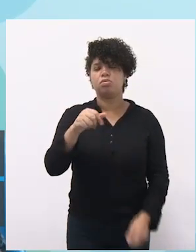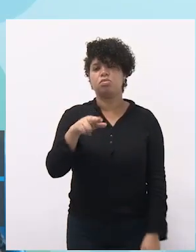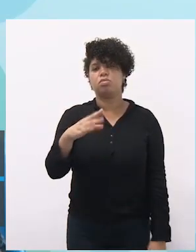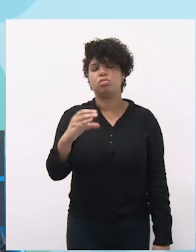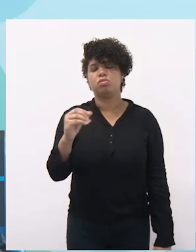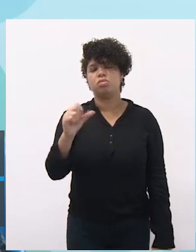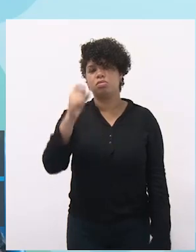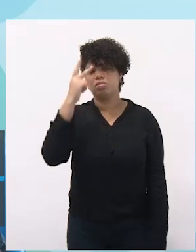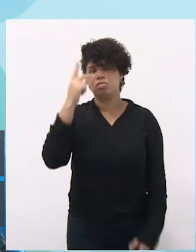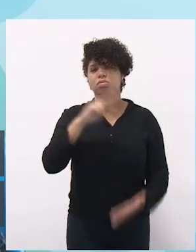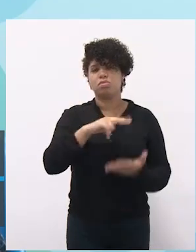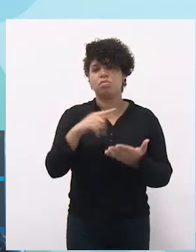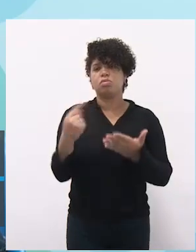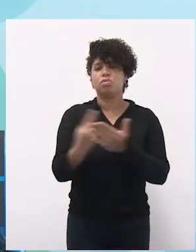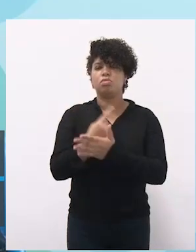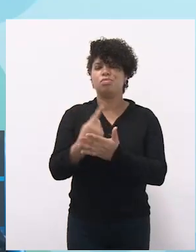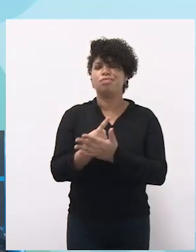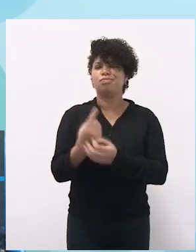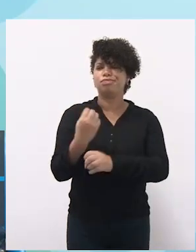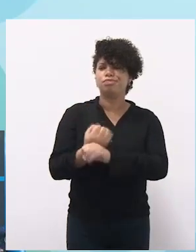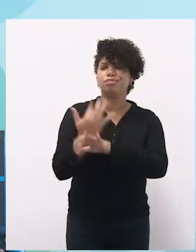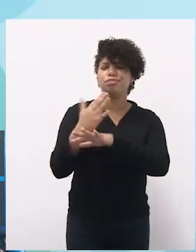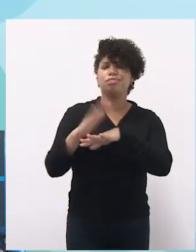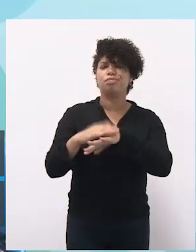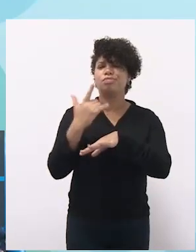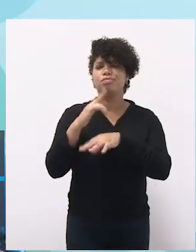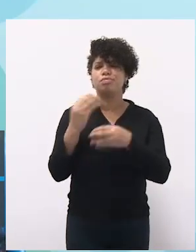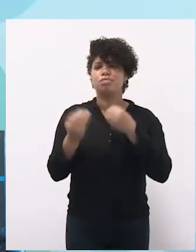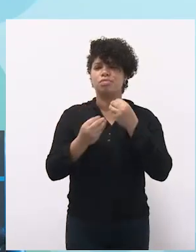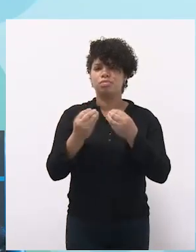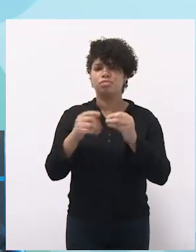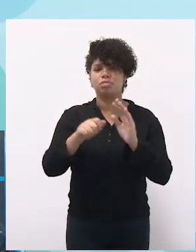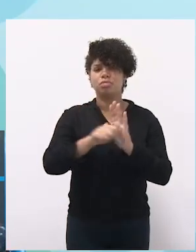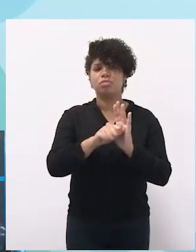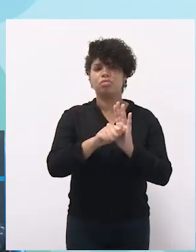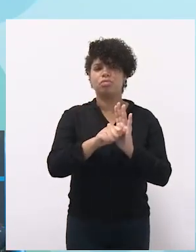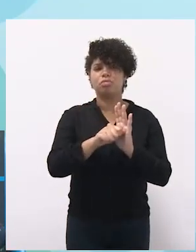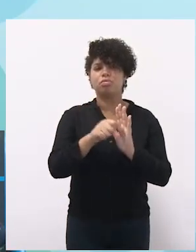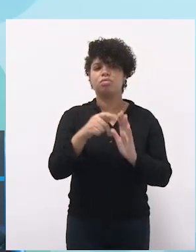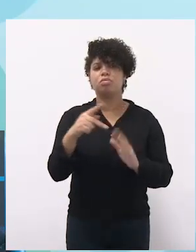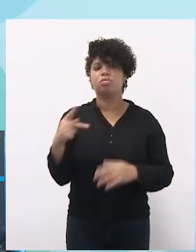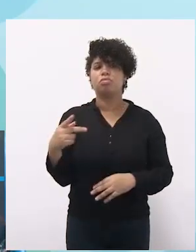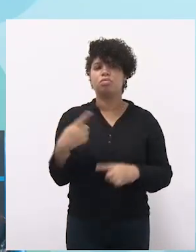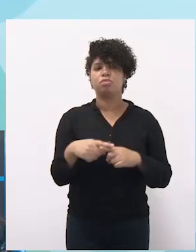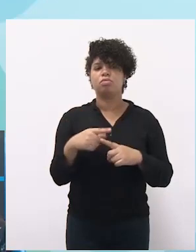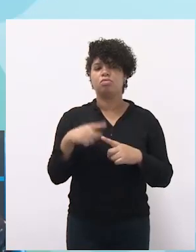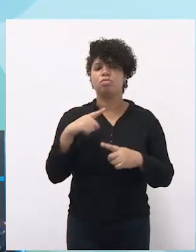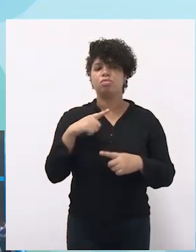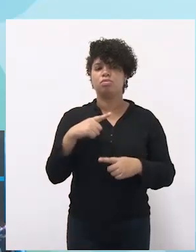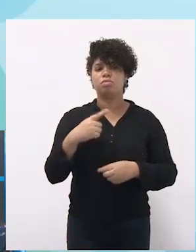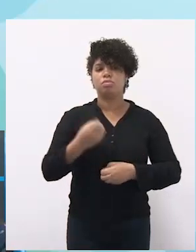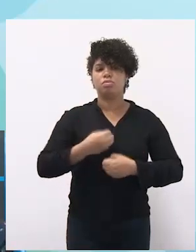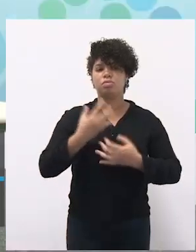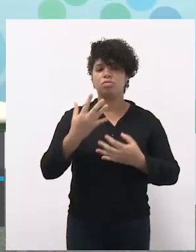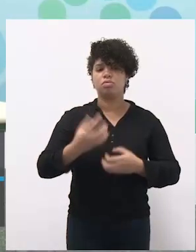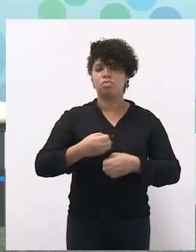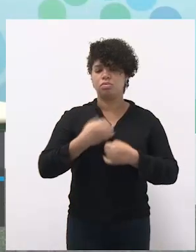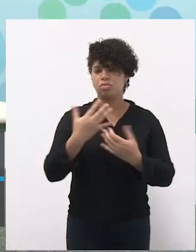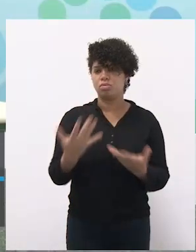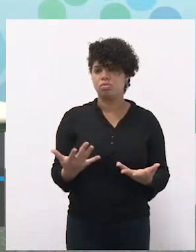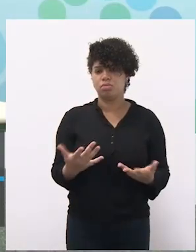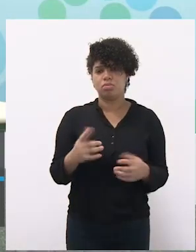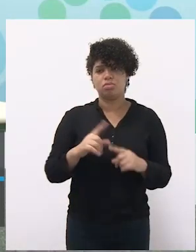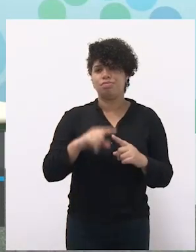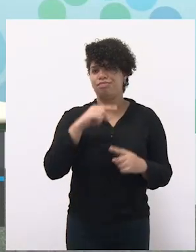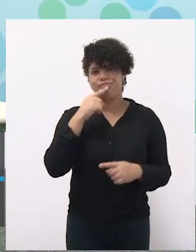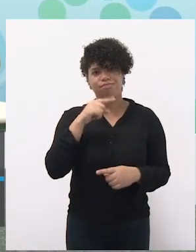dessa questão de como fazer videochamada no aplicativo por conta dos dados e afins. E não Isso. tinha E não a tem- possibilidade.